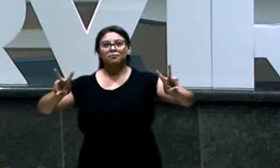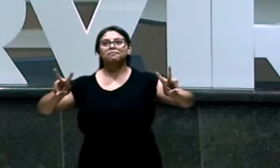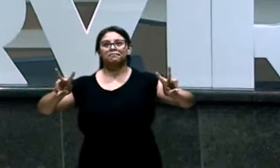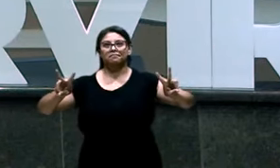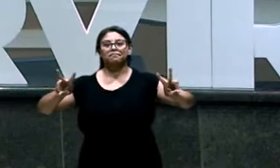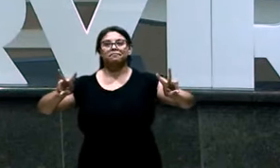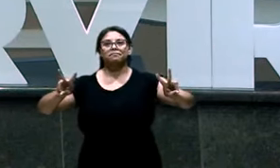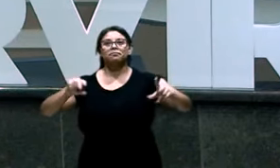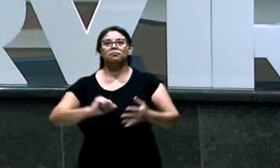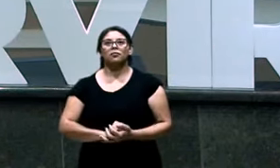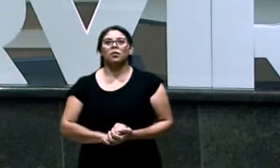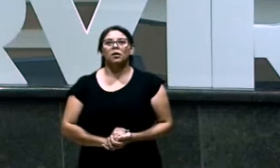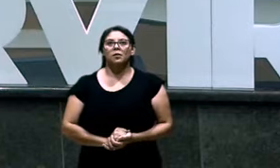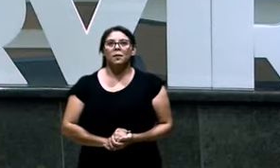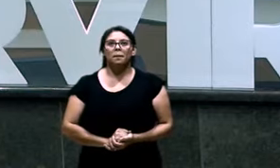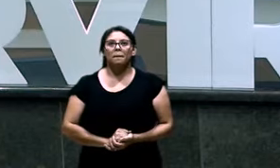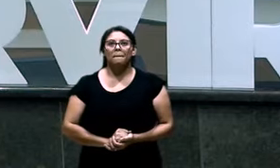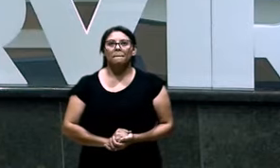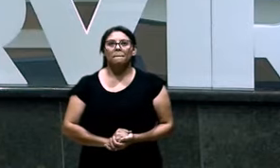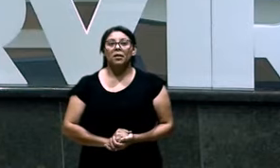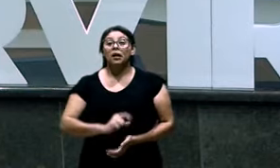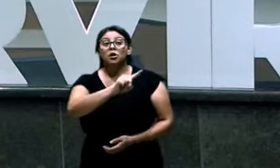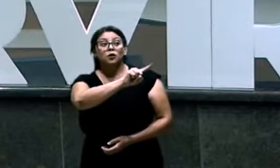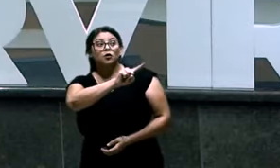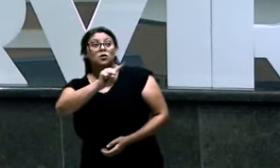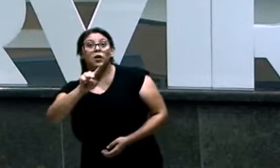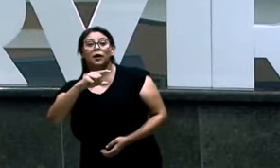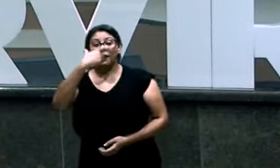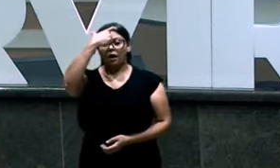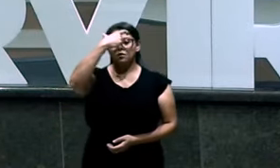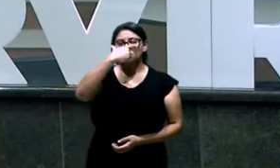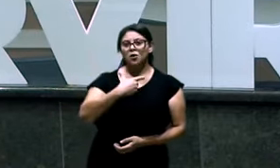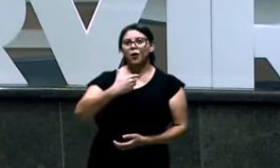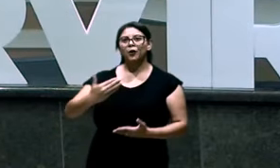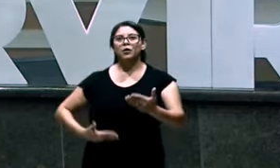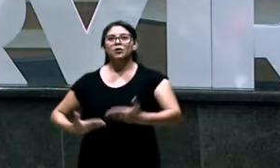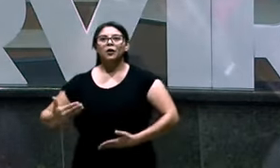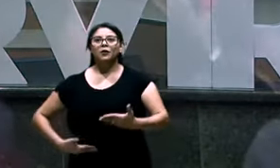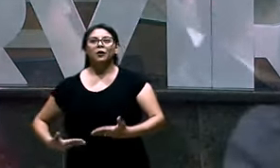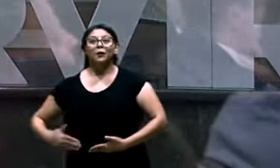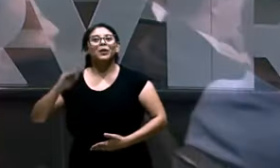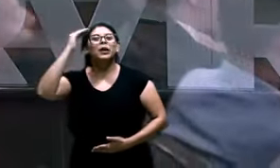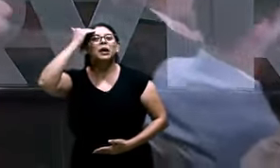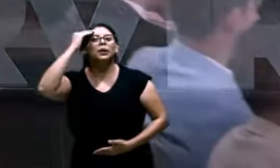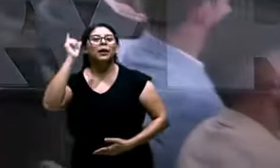se você quer ser e servir, esteja pronto para mudanças.